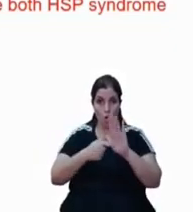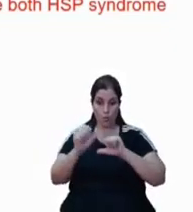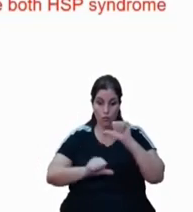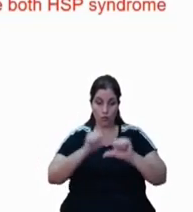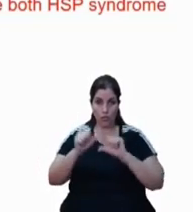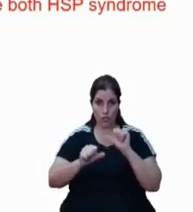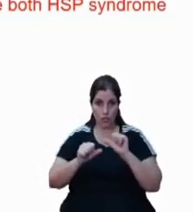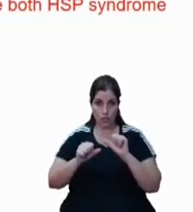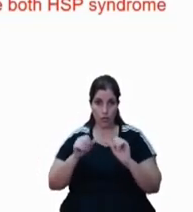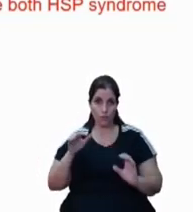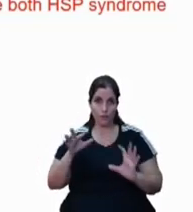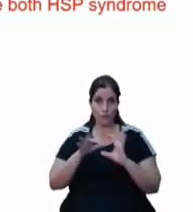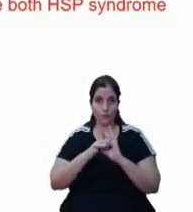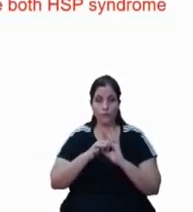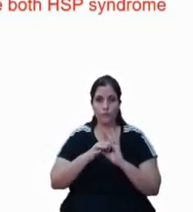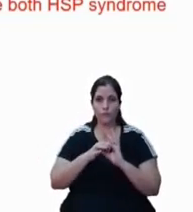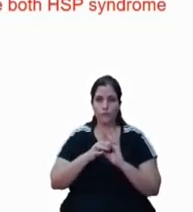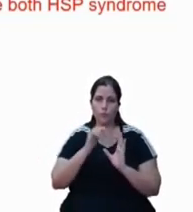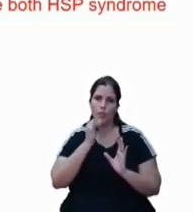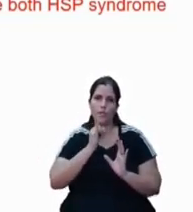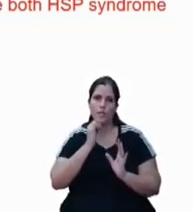associado a HSP, por exemplo,